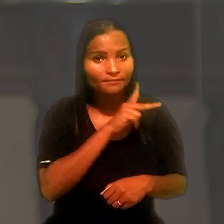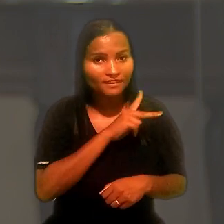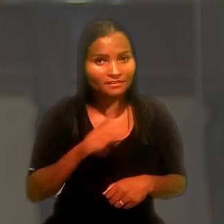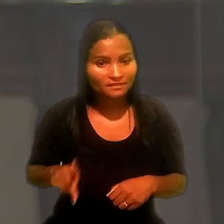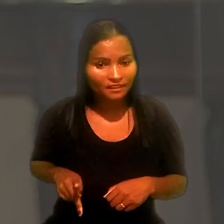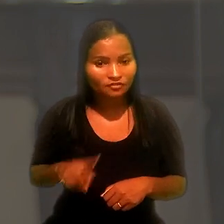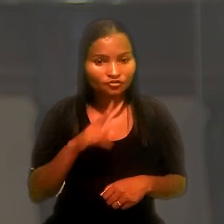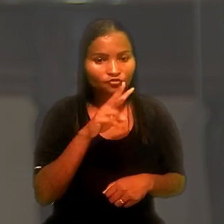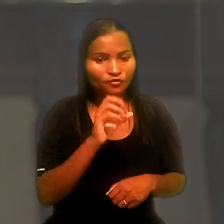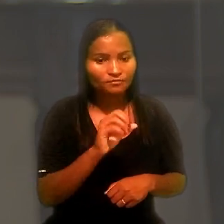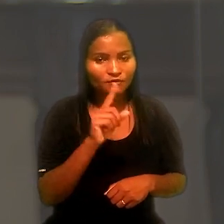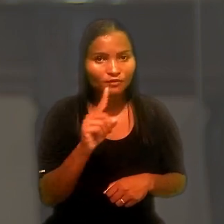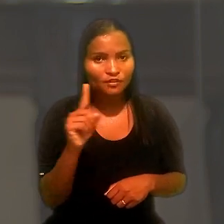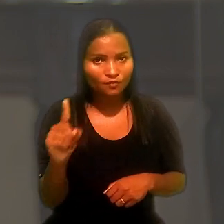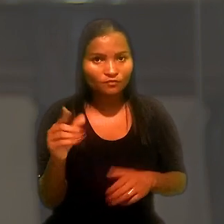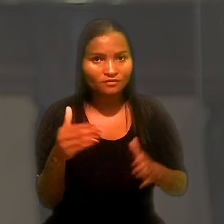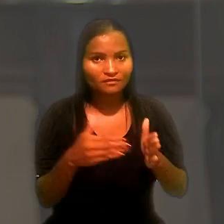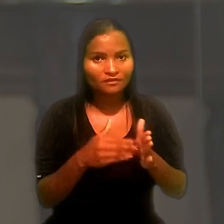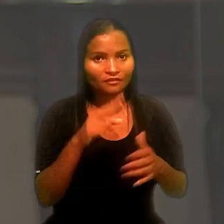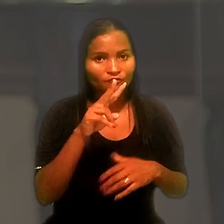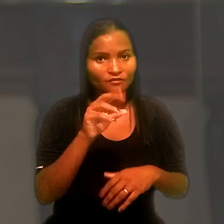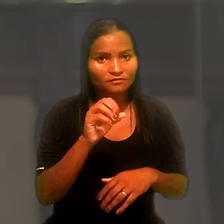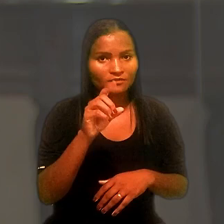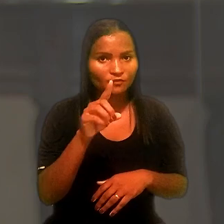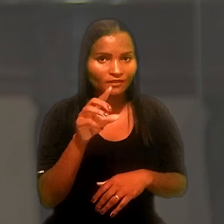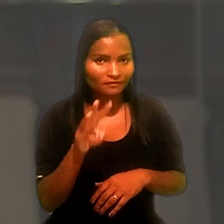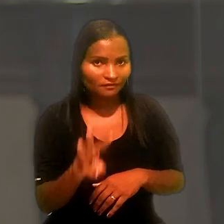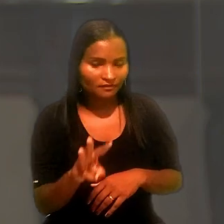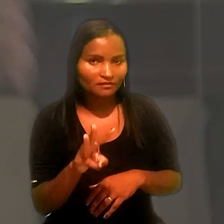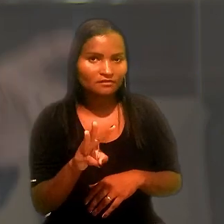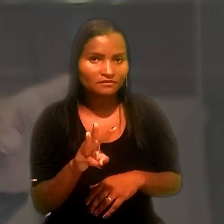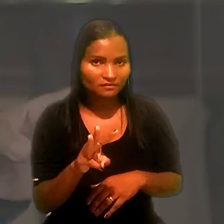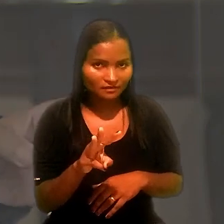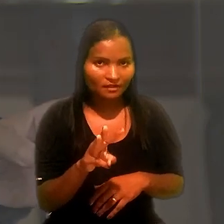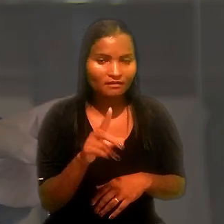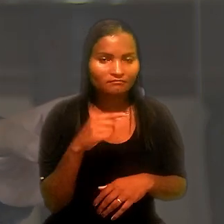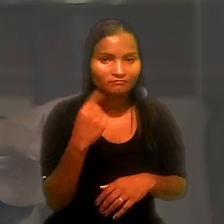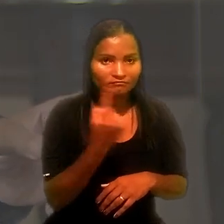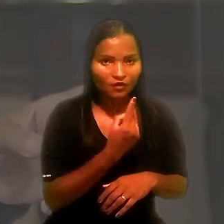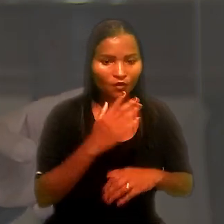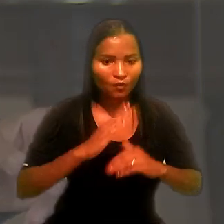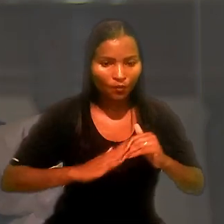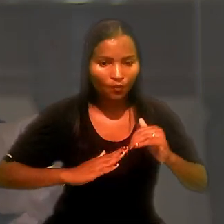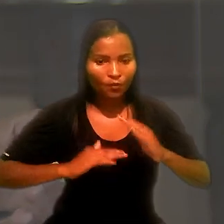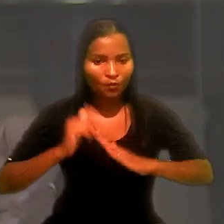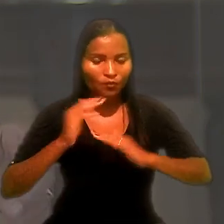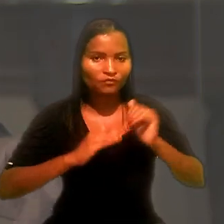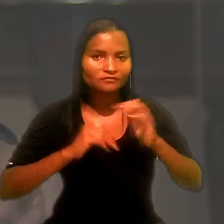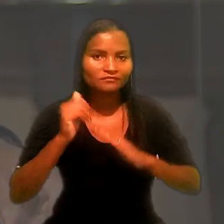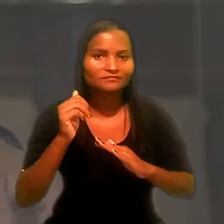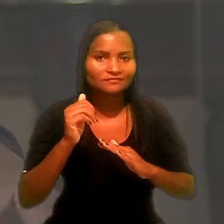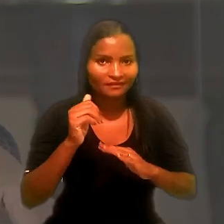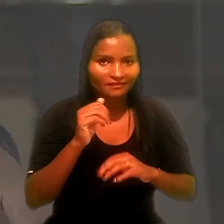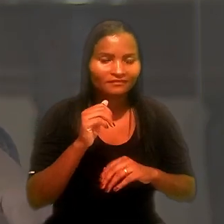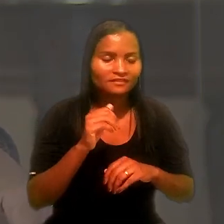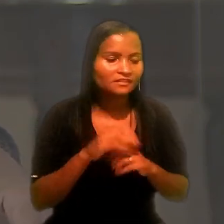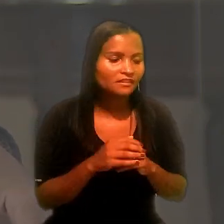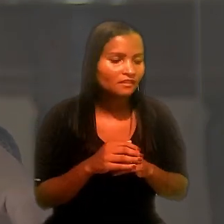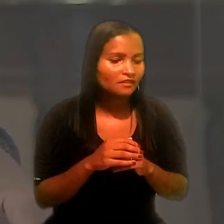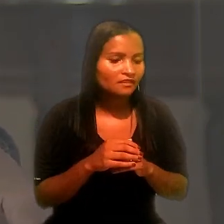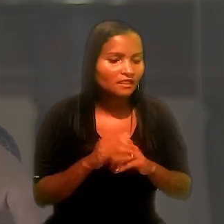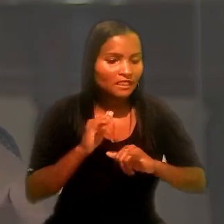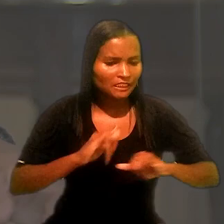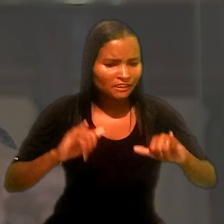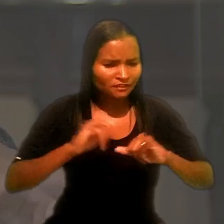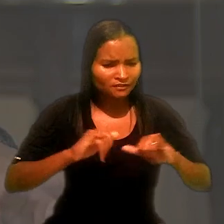de 2011 a 2013, então nós estávamos na construção dos estádios. Aí ele lançou,